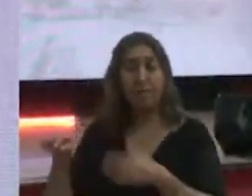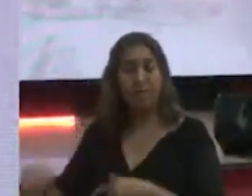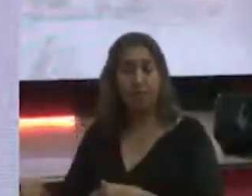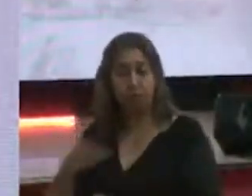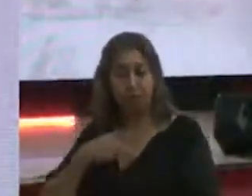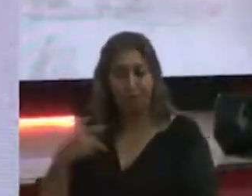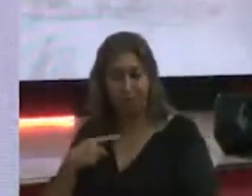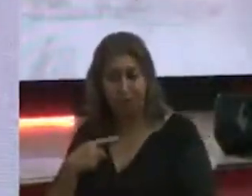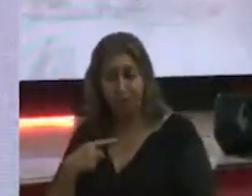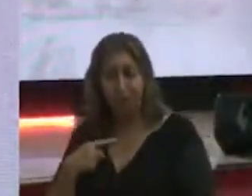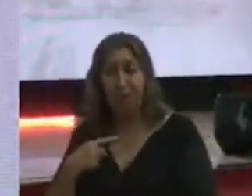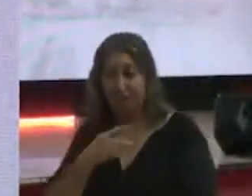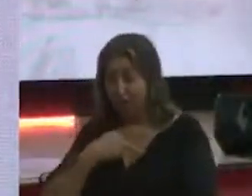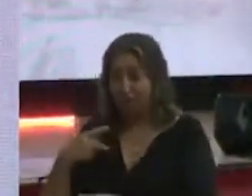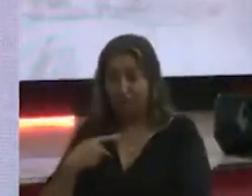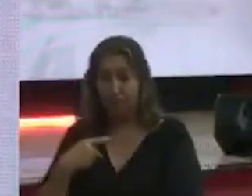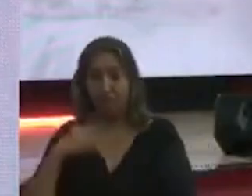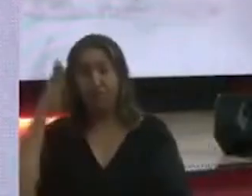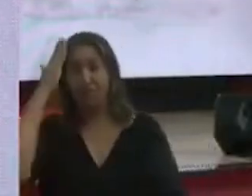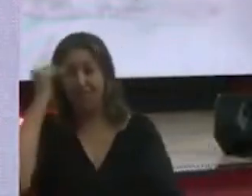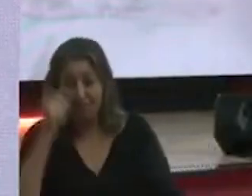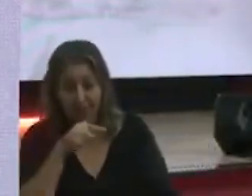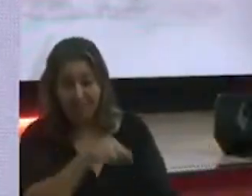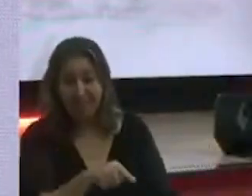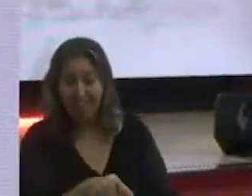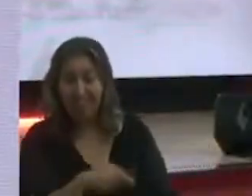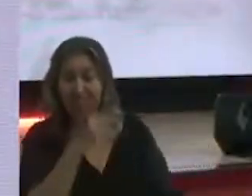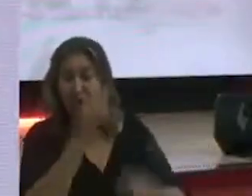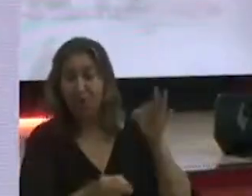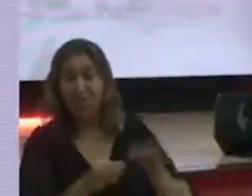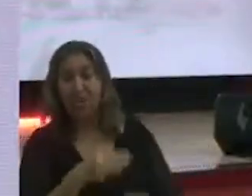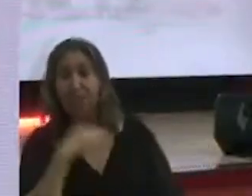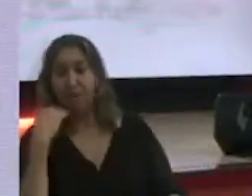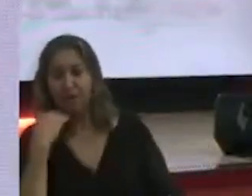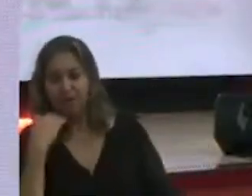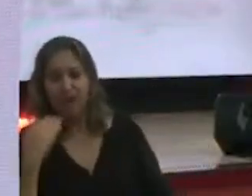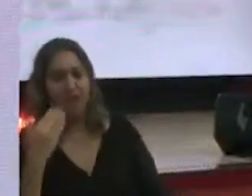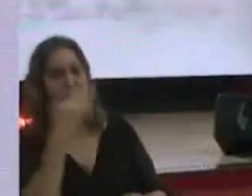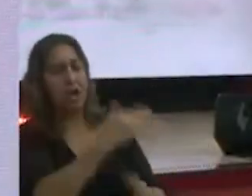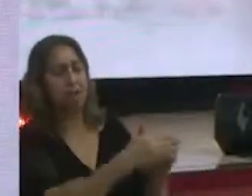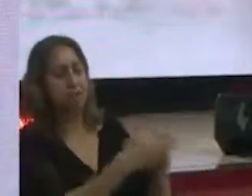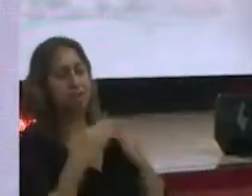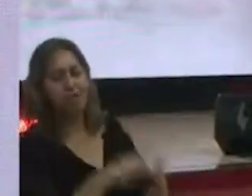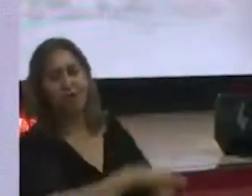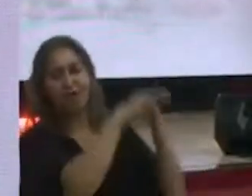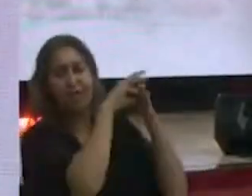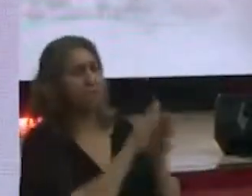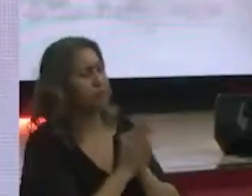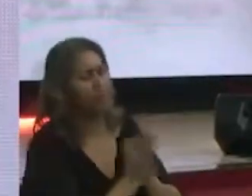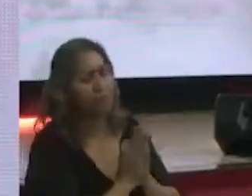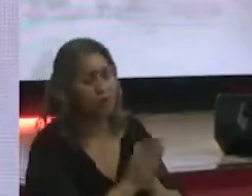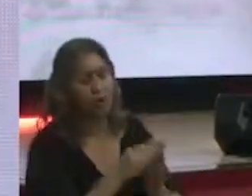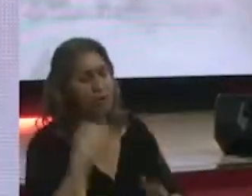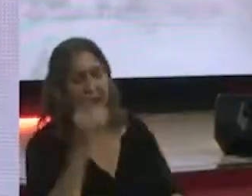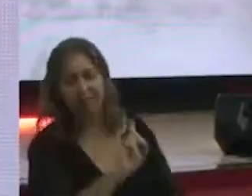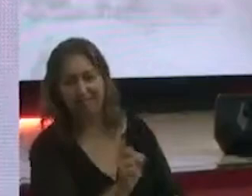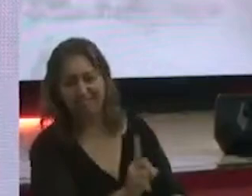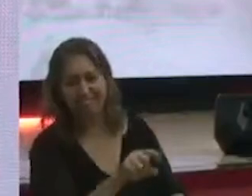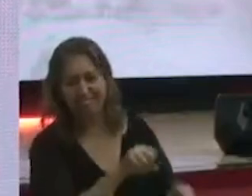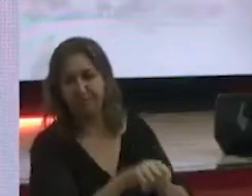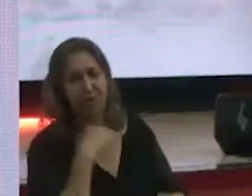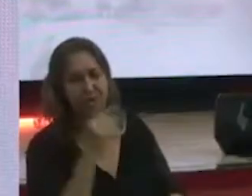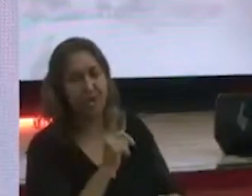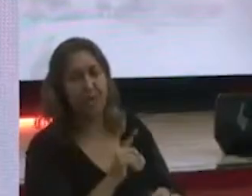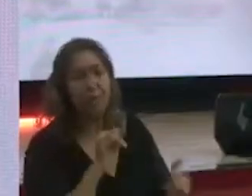voltaram juntos pra cidade e se tornaram os melhores amigos